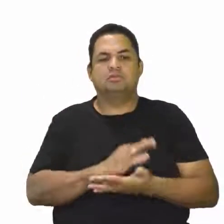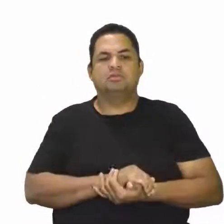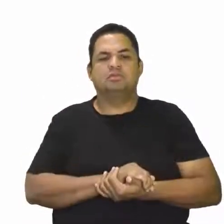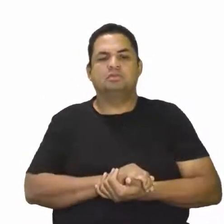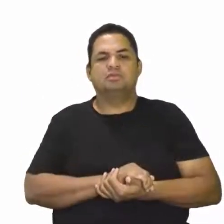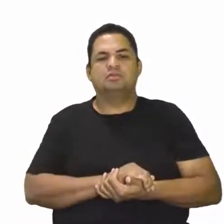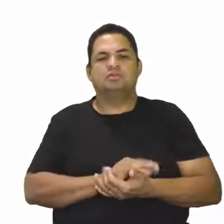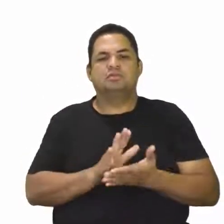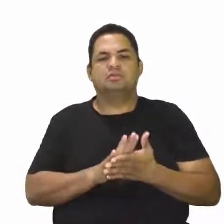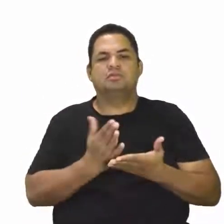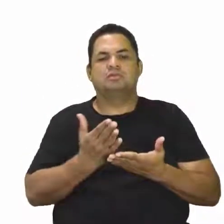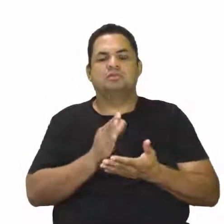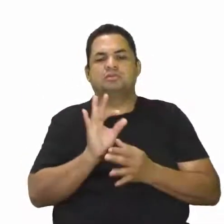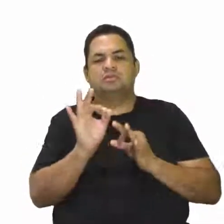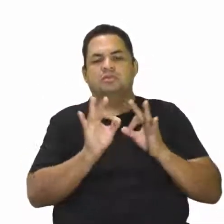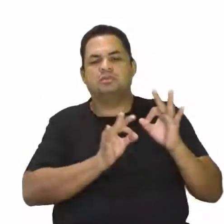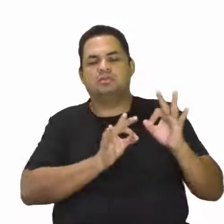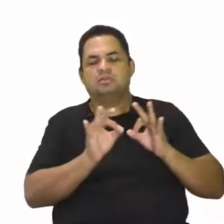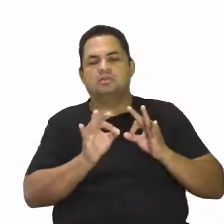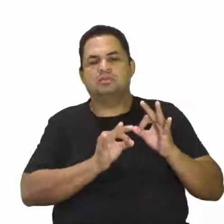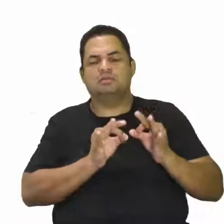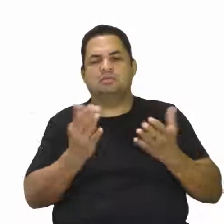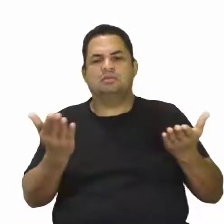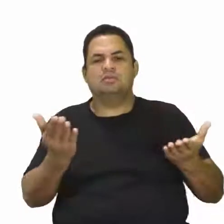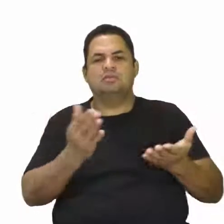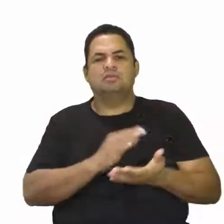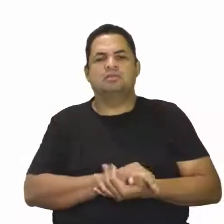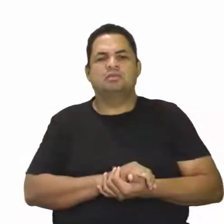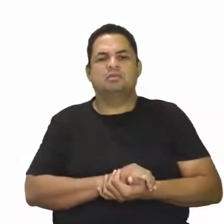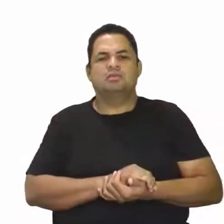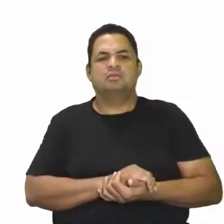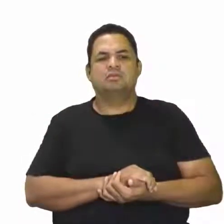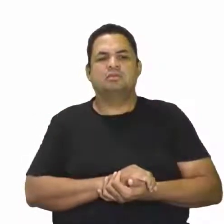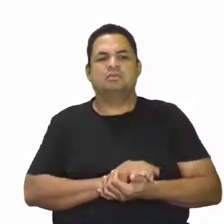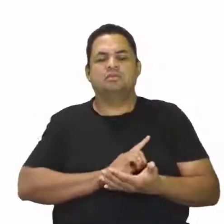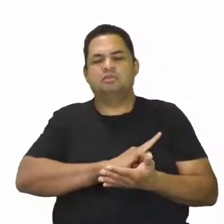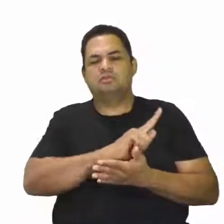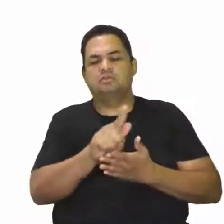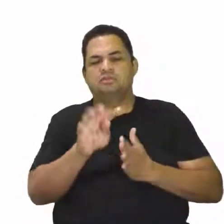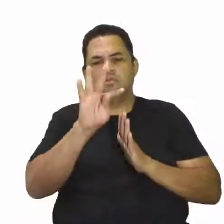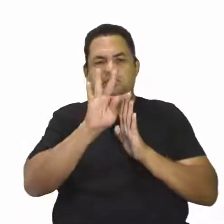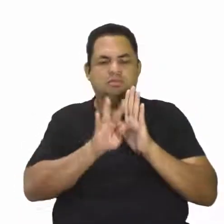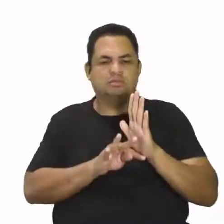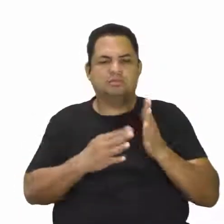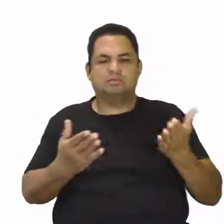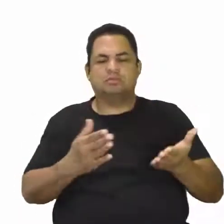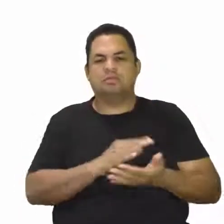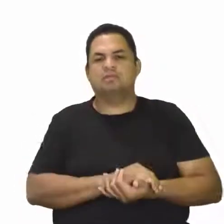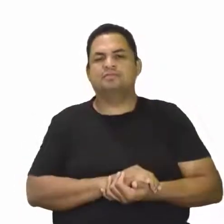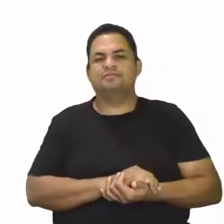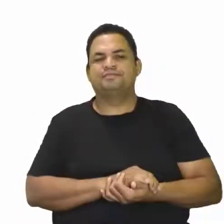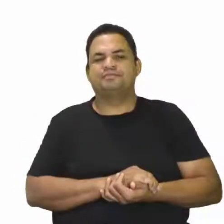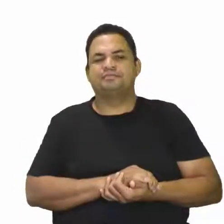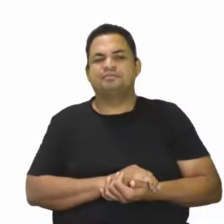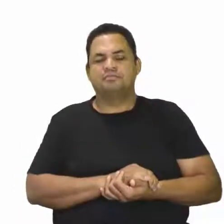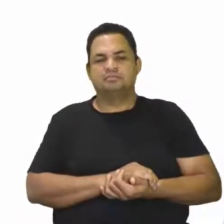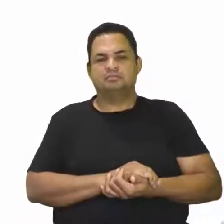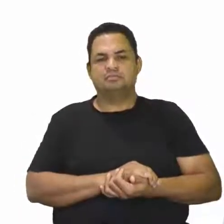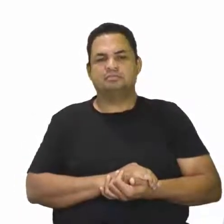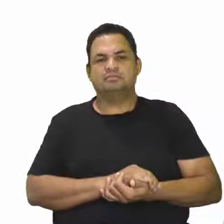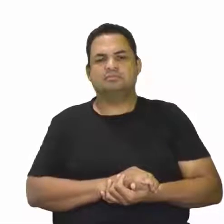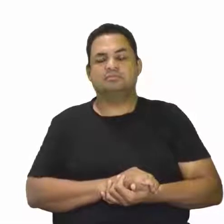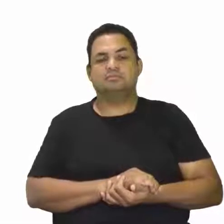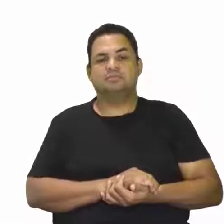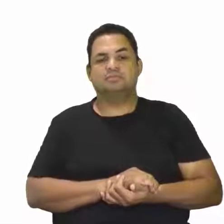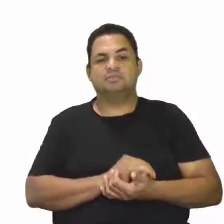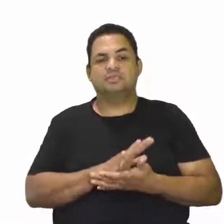ali sendo consolidado juntamente com os gêneros textuais. Então, a gente viu que os textos